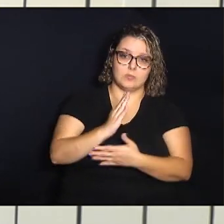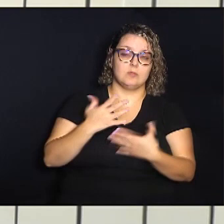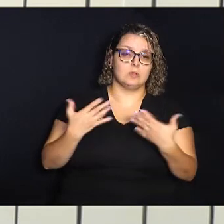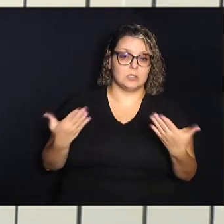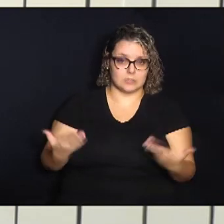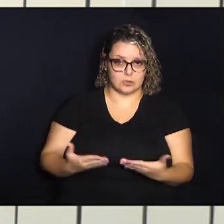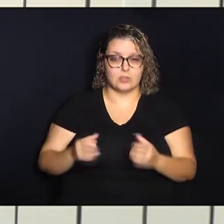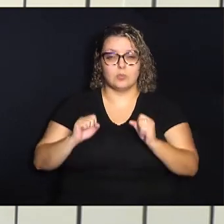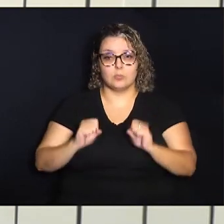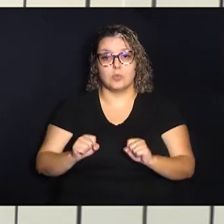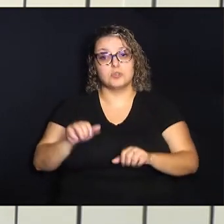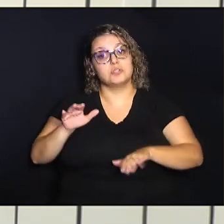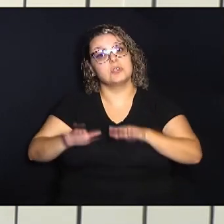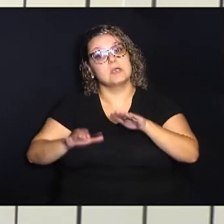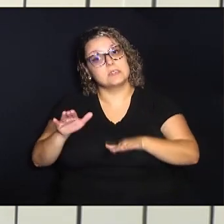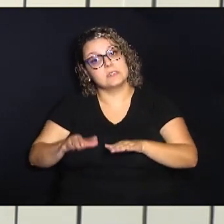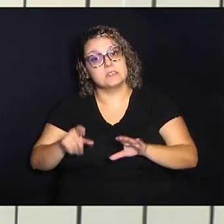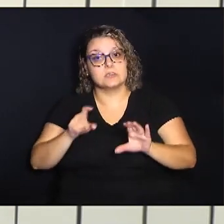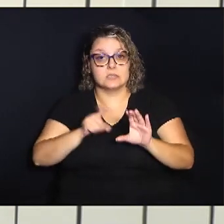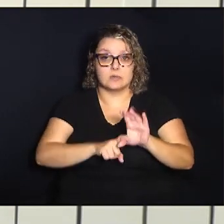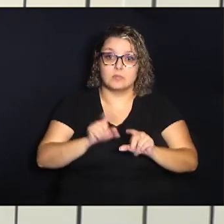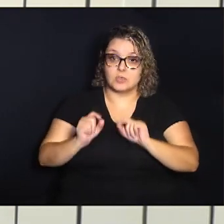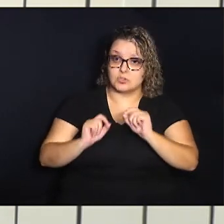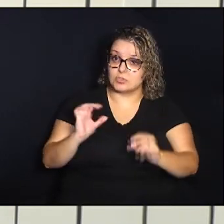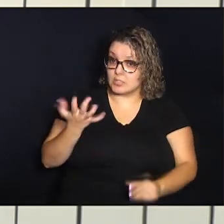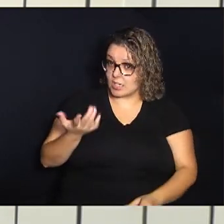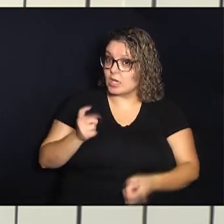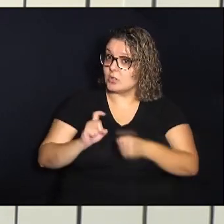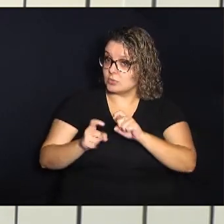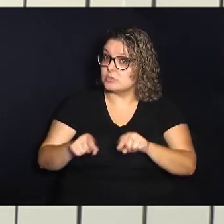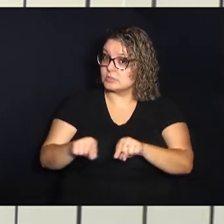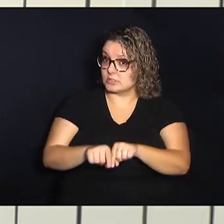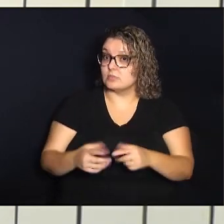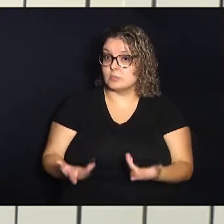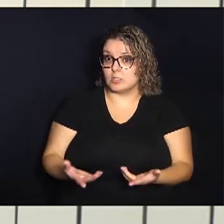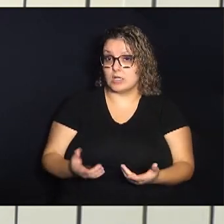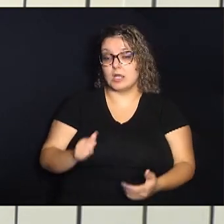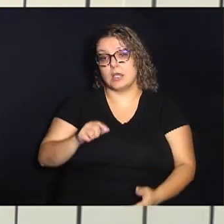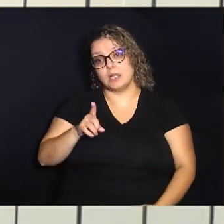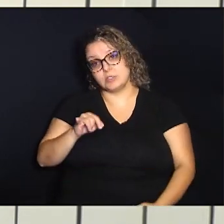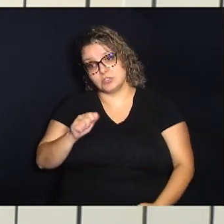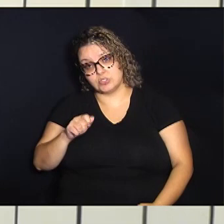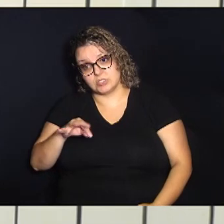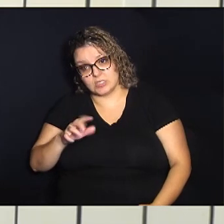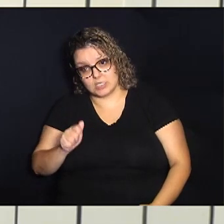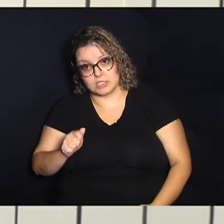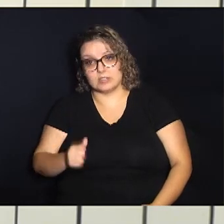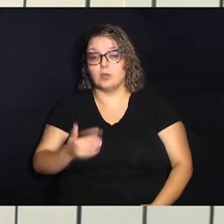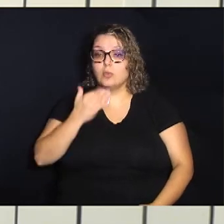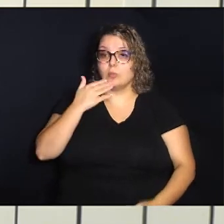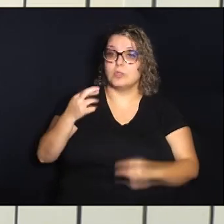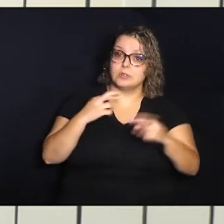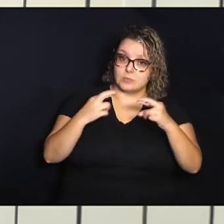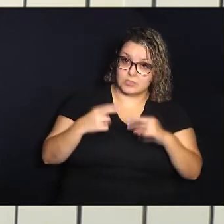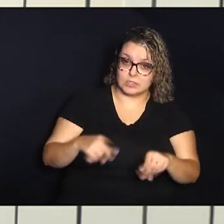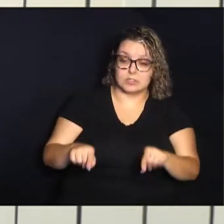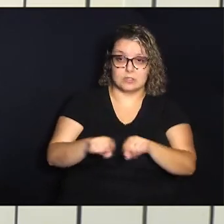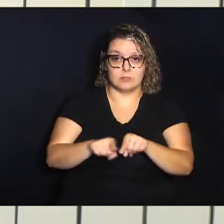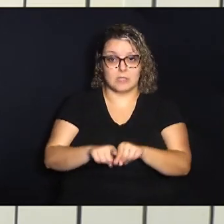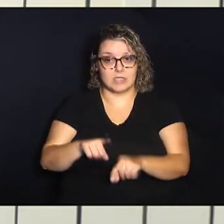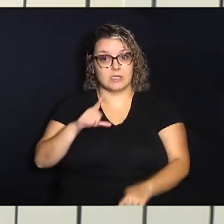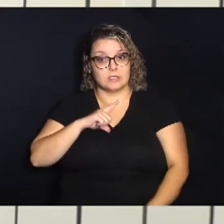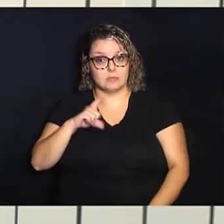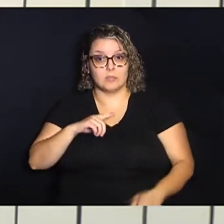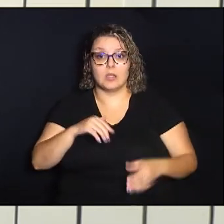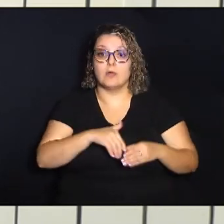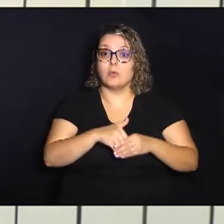ser, talvez aí, depende do que acontecer na reunião também, ser adiada ou até ter um pedido de vistas. Também estão previstos para a